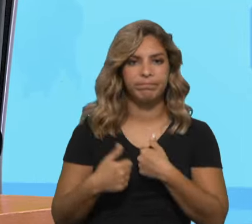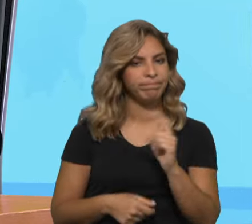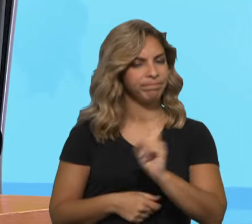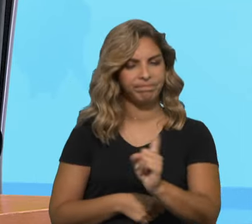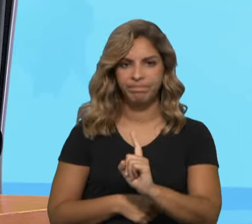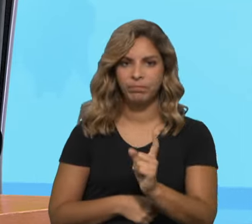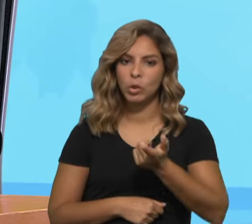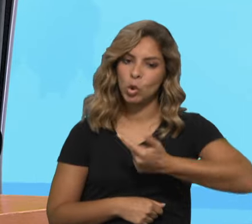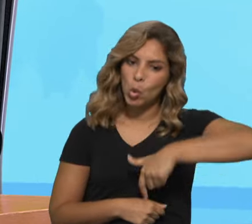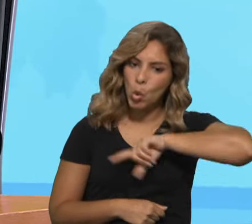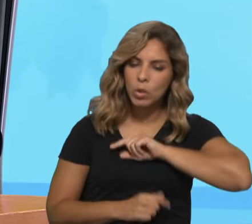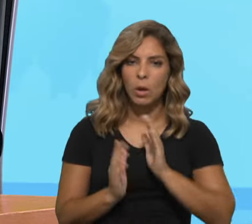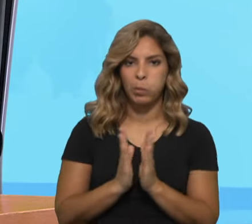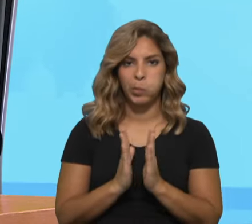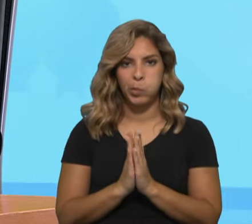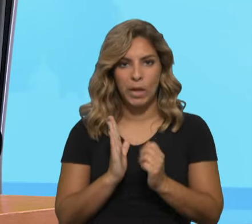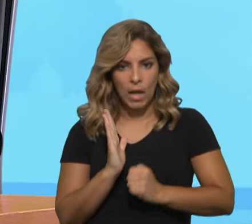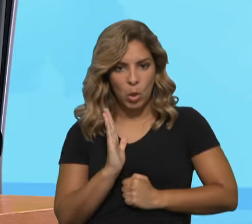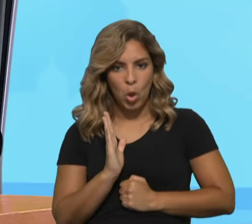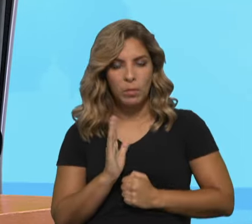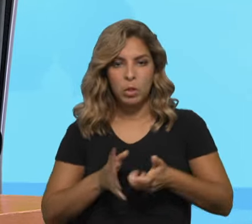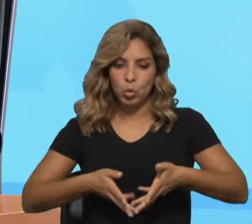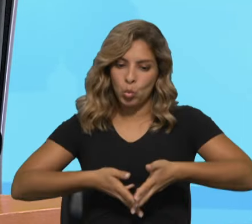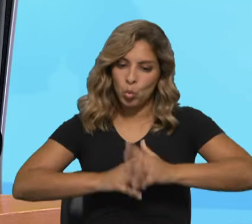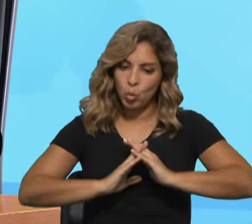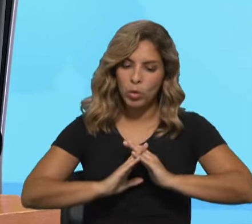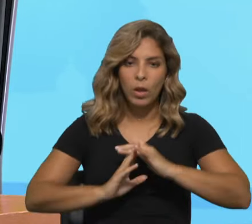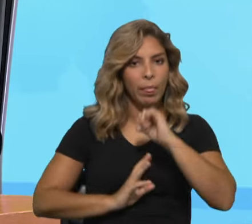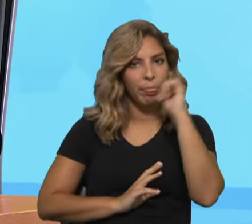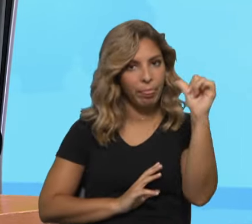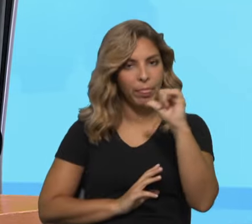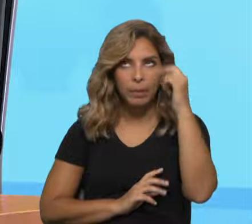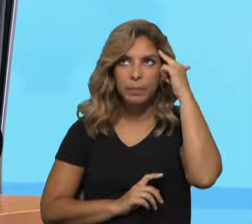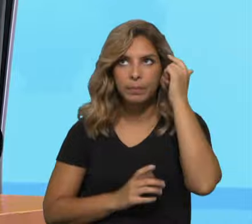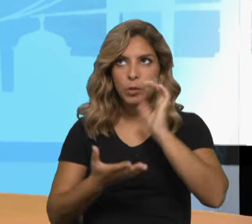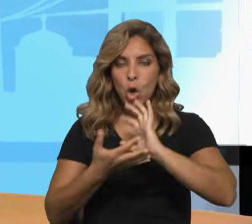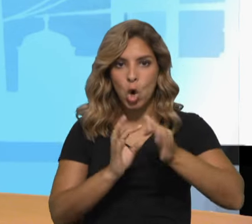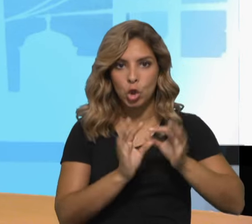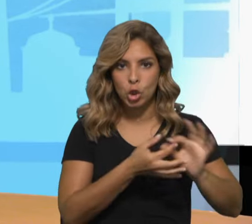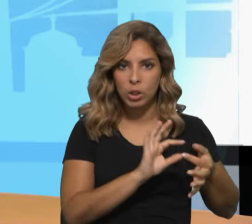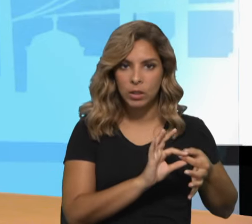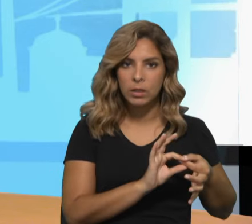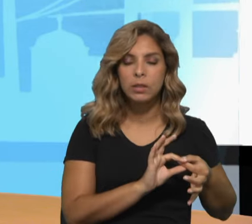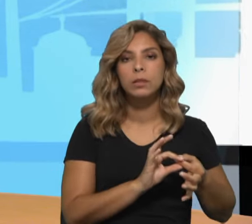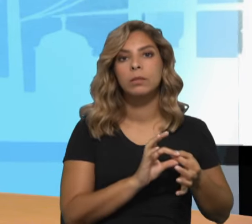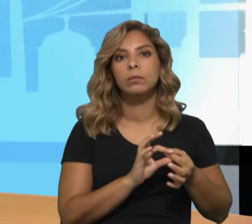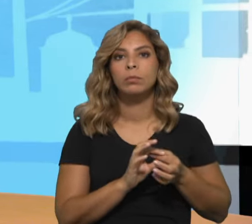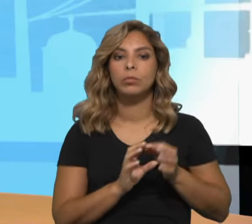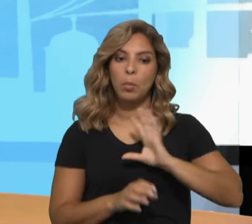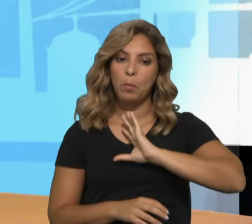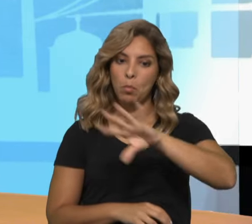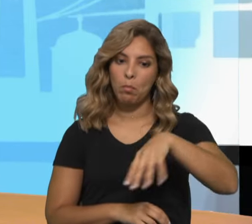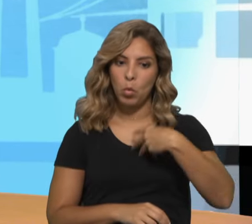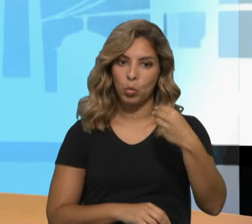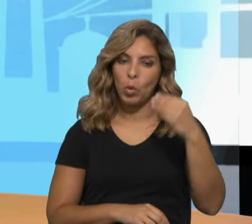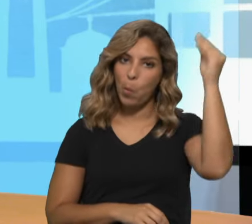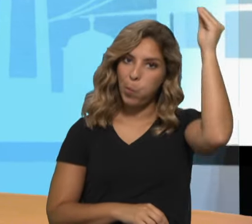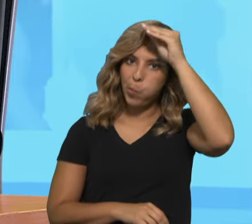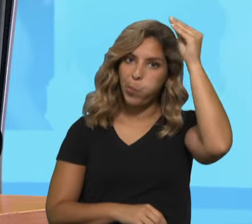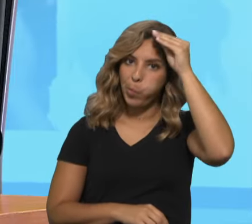nós termos na Igreja Católica uma estrutura que foi essencialmente pensada para o mundo rural e